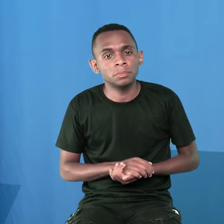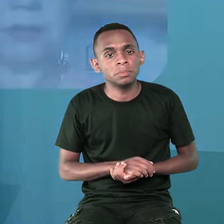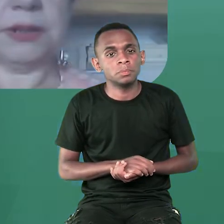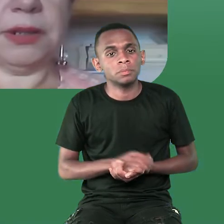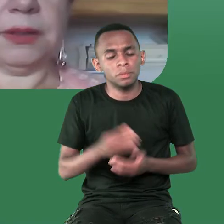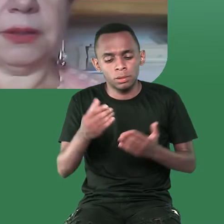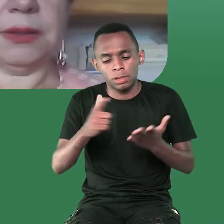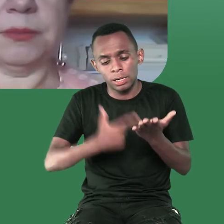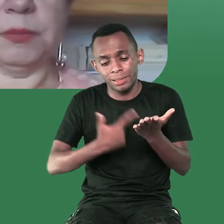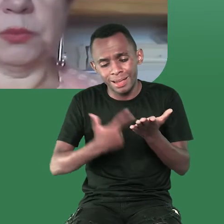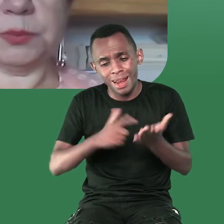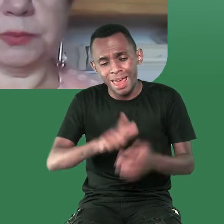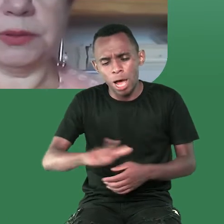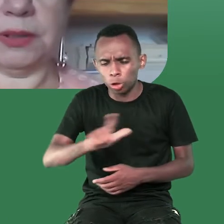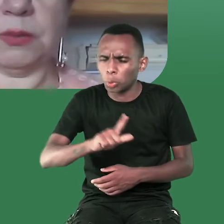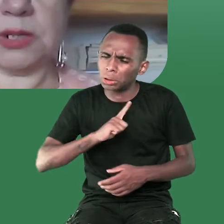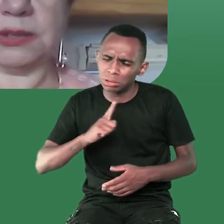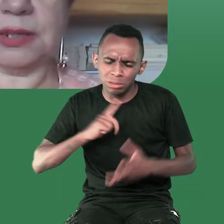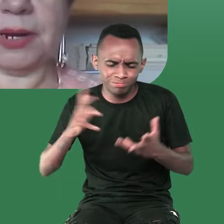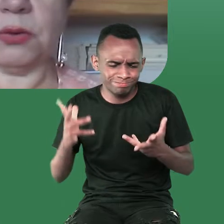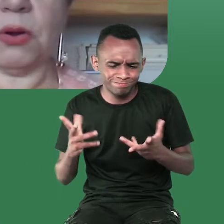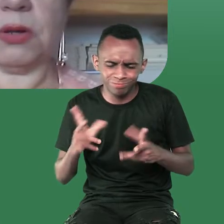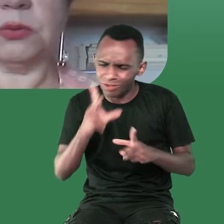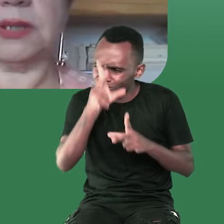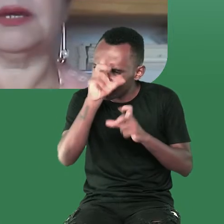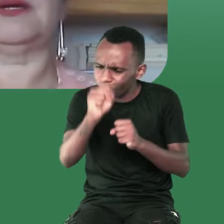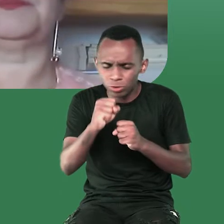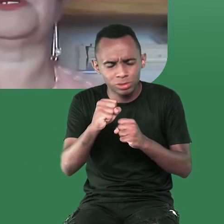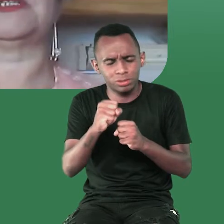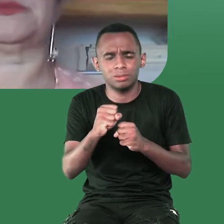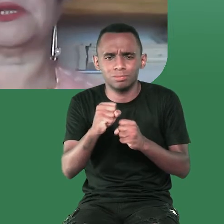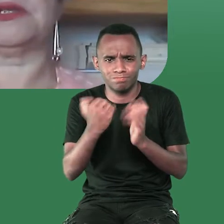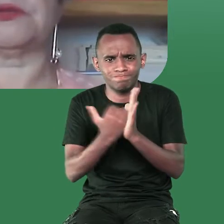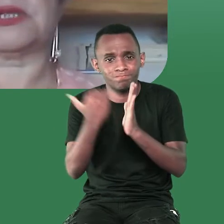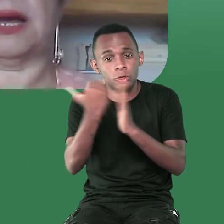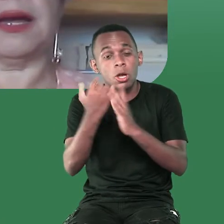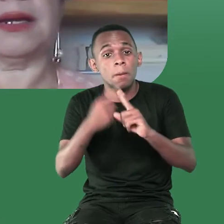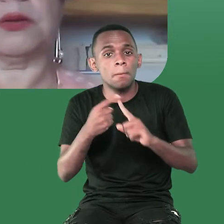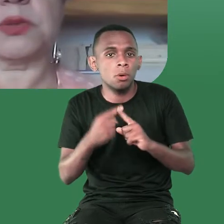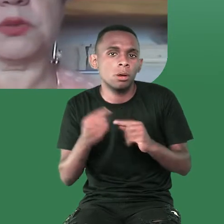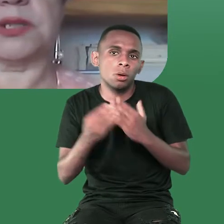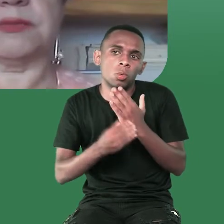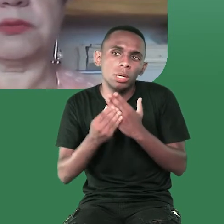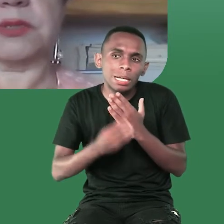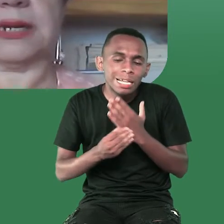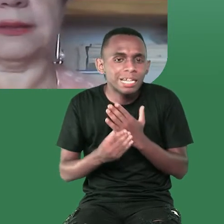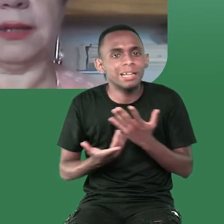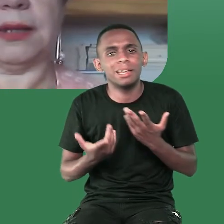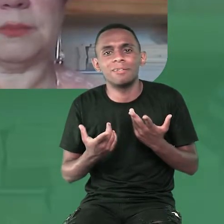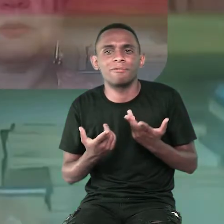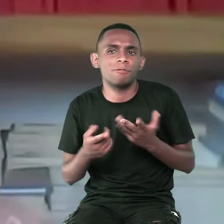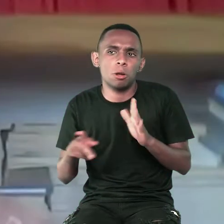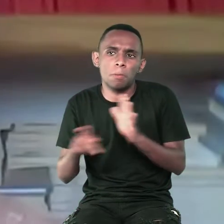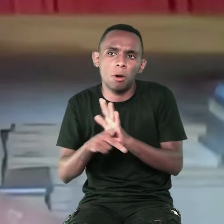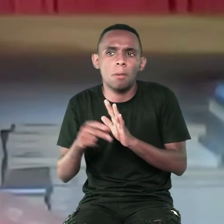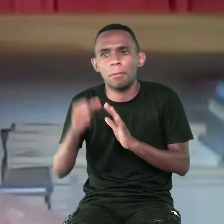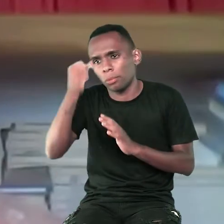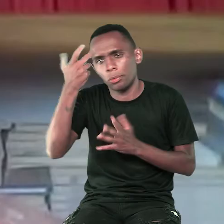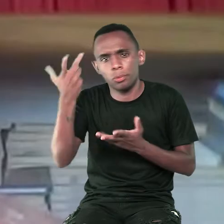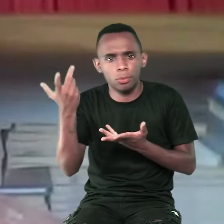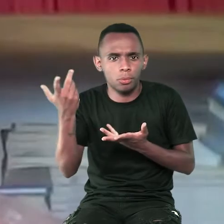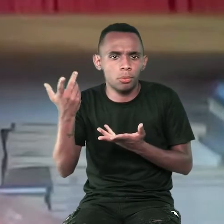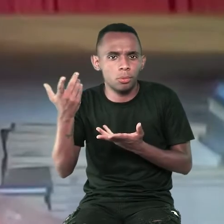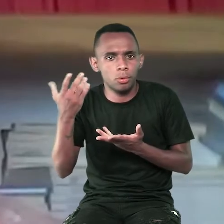tem muito poder, muito poder. E eu acho que até maior do que, por exemplo, os livros técnicos, os livros acadêmicos.